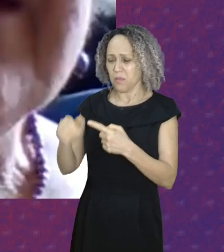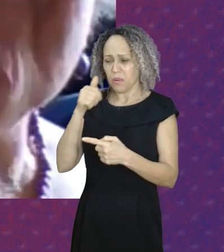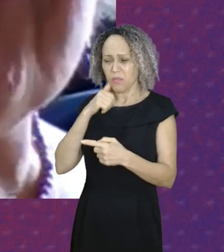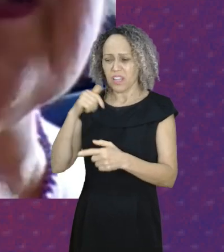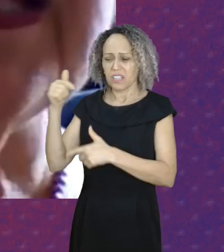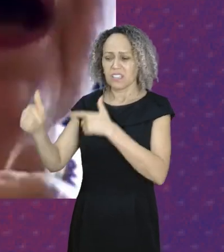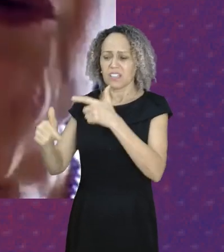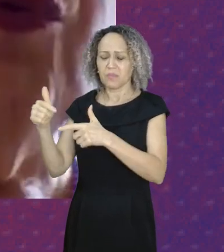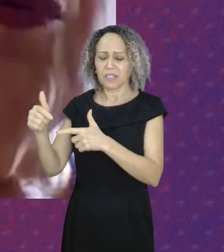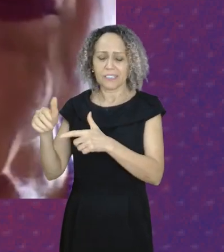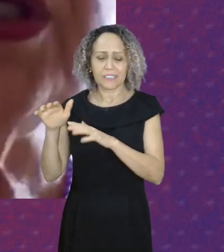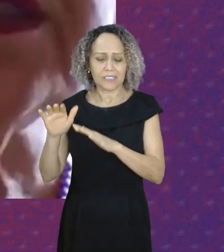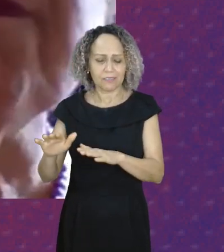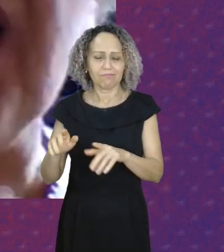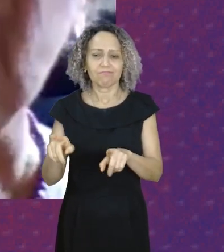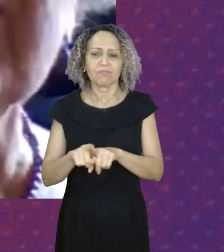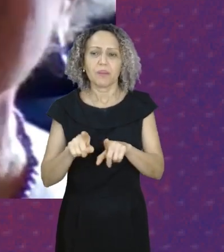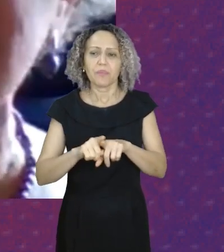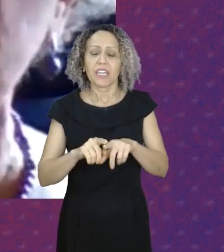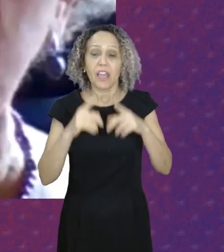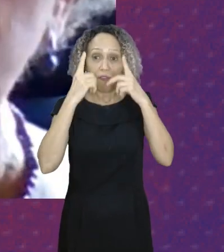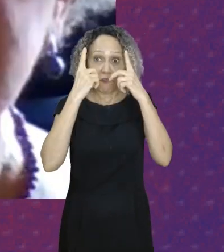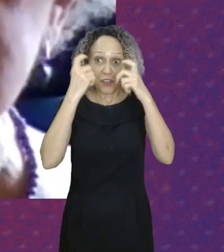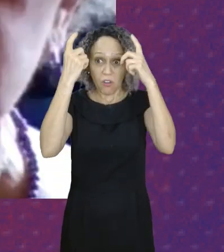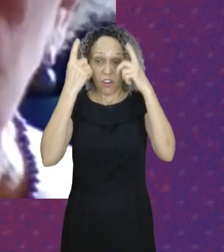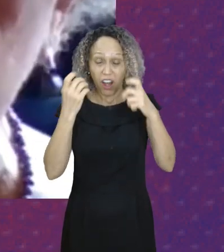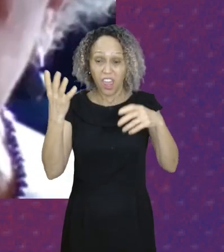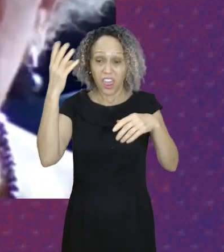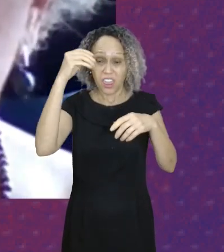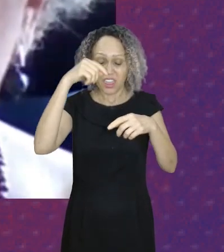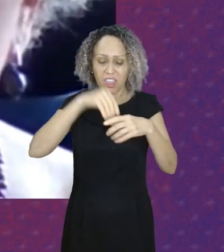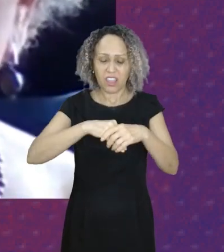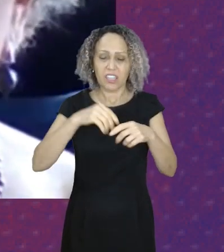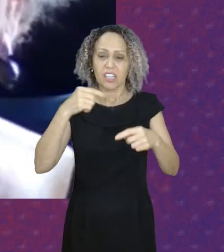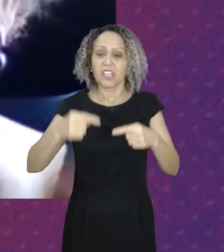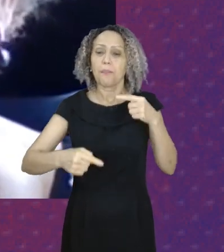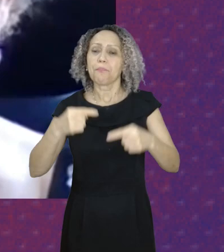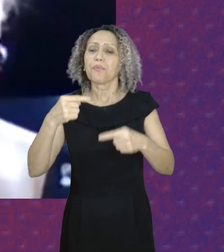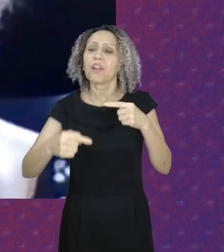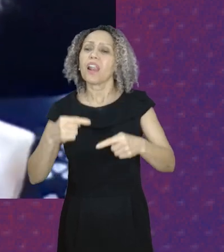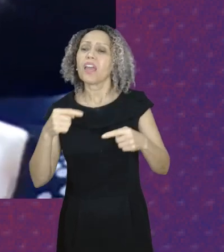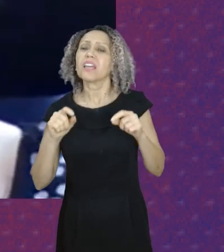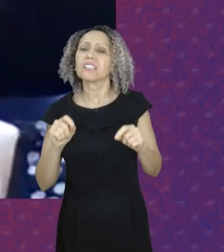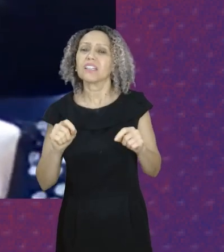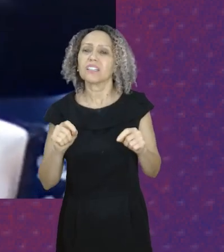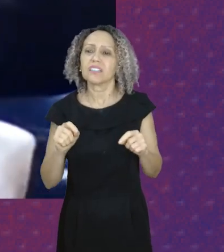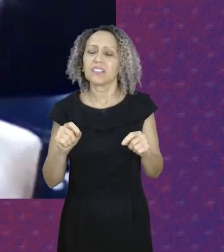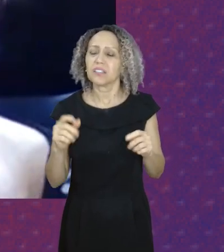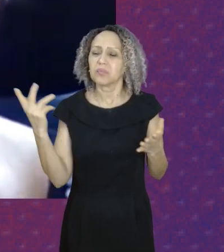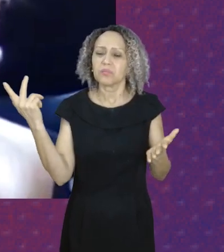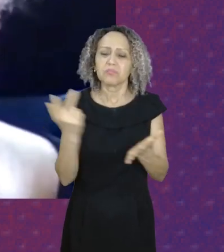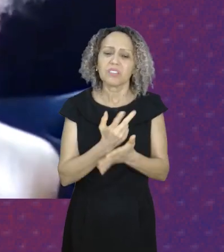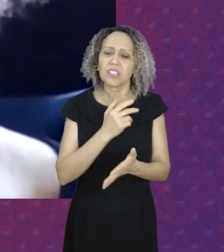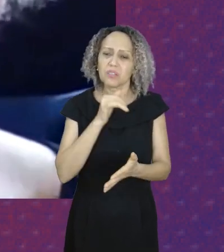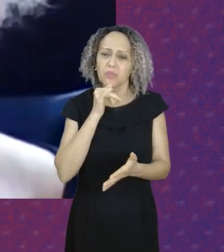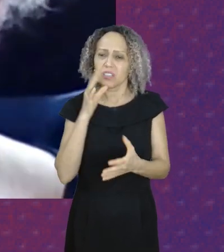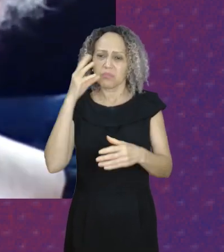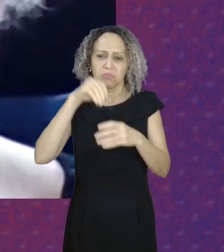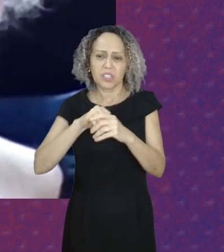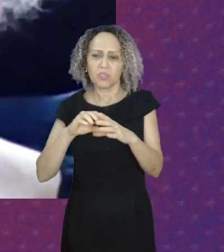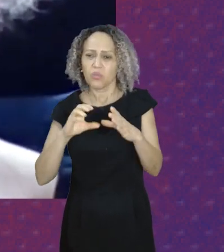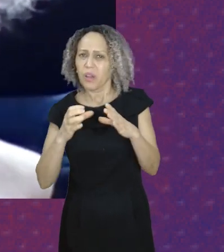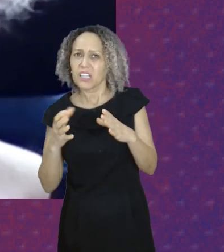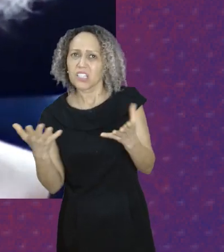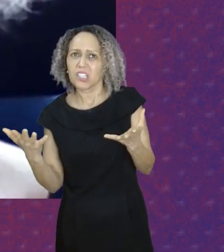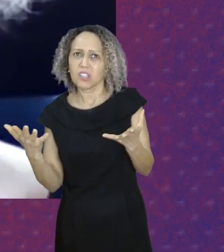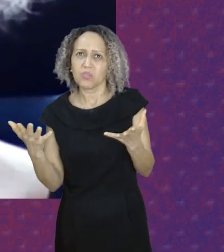eles federal, municipal, estadual ou municipal, ou aquelas que acontecem no âmbito de partidos,